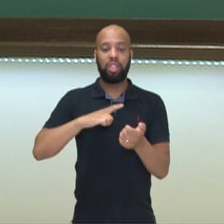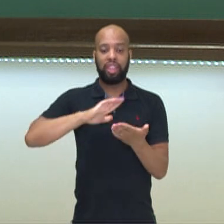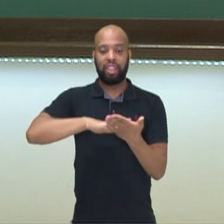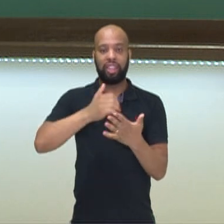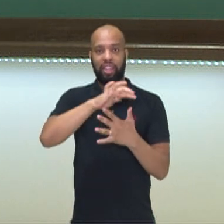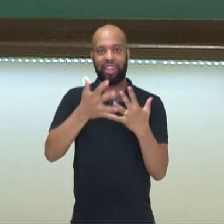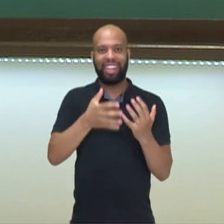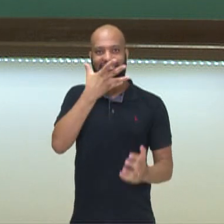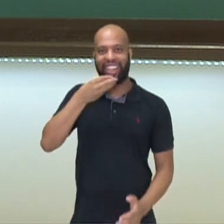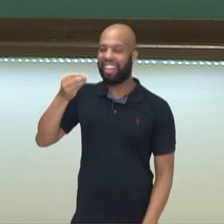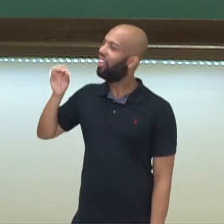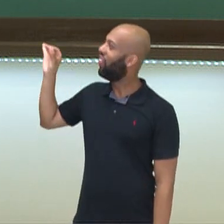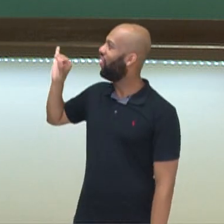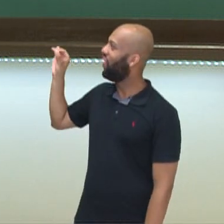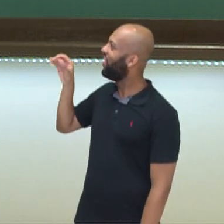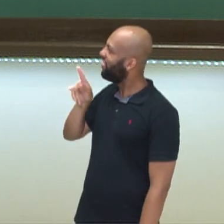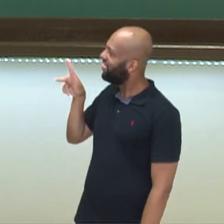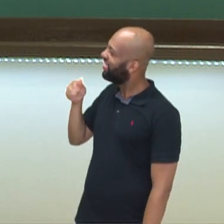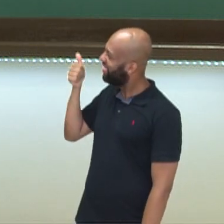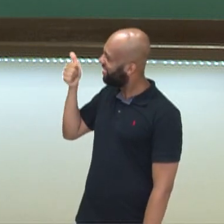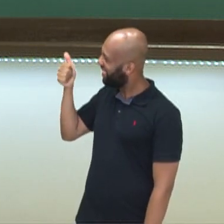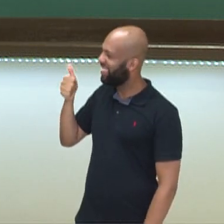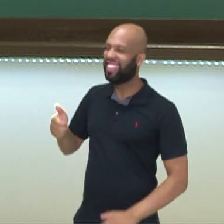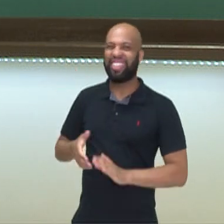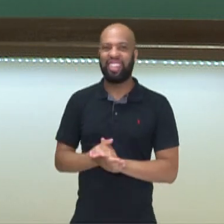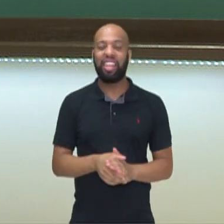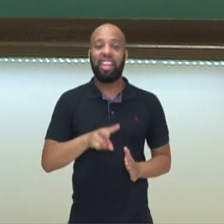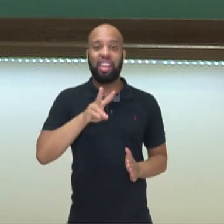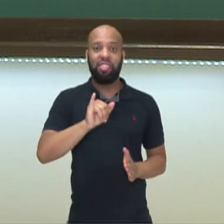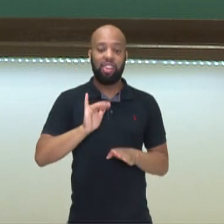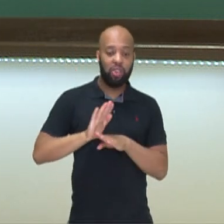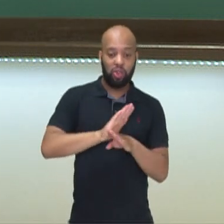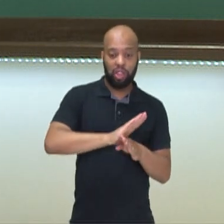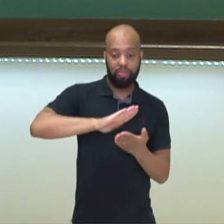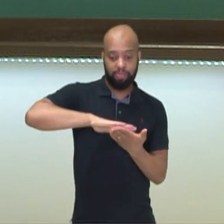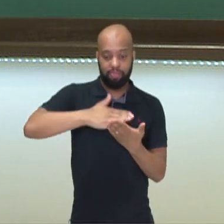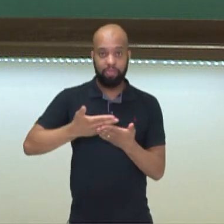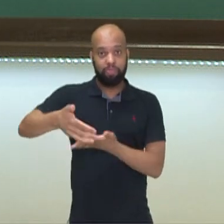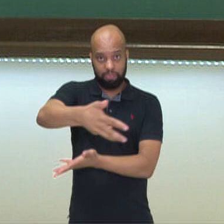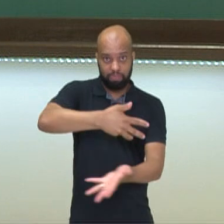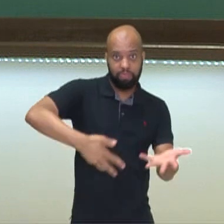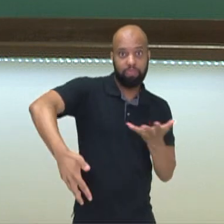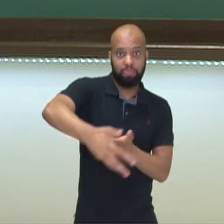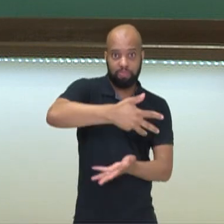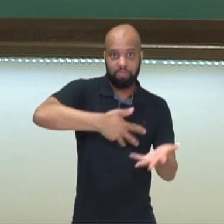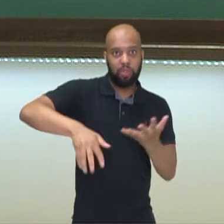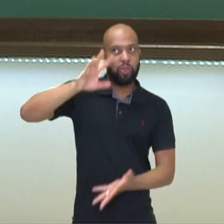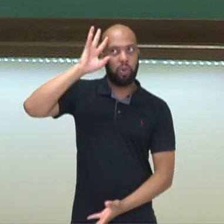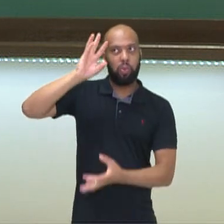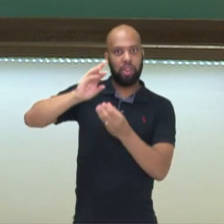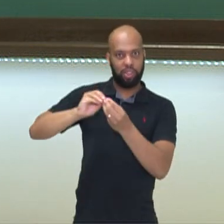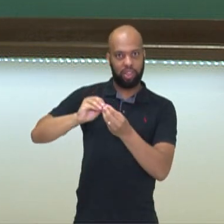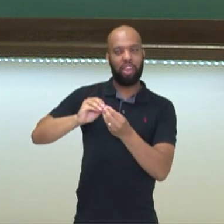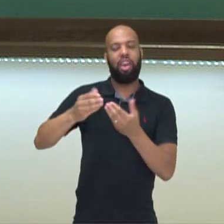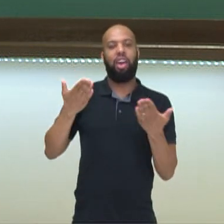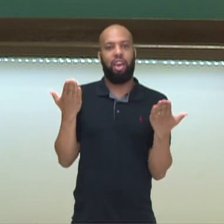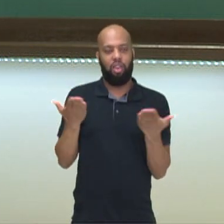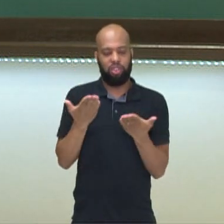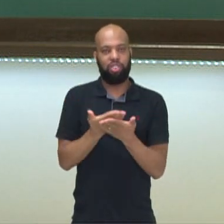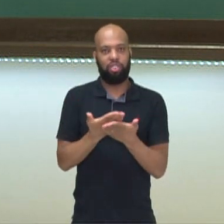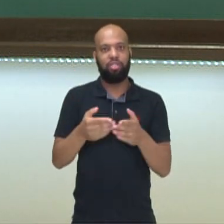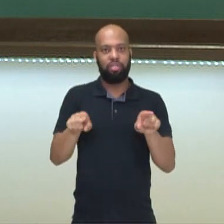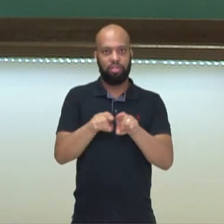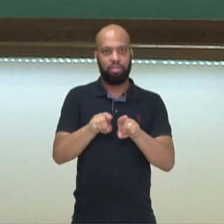temos o intérprete Natan. Oi, Natan. Ele vai estar ajudando aí o pessoal a entender um pouquinho melhor a aula